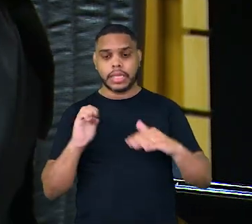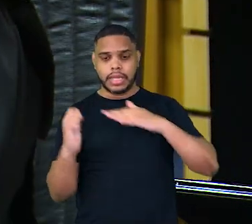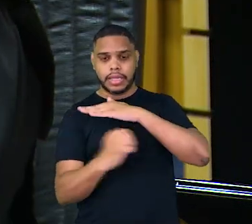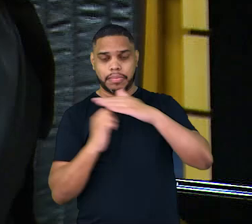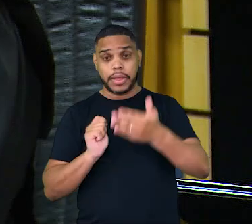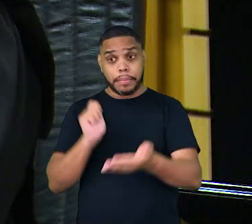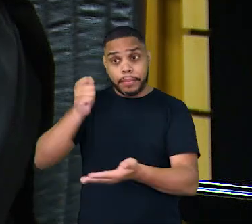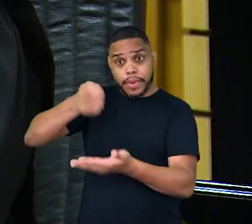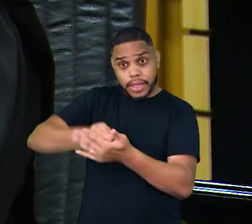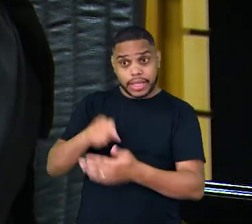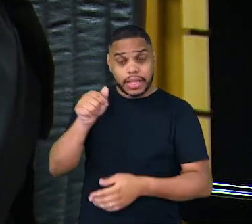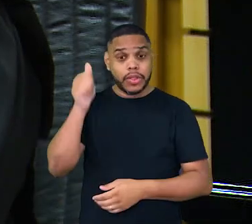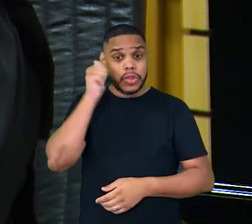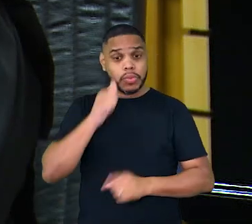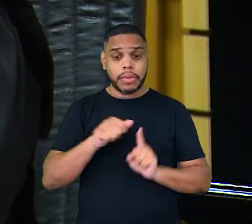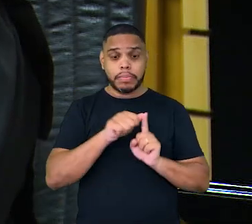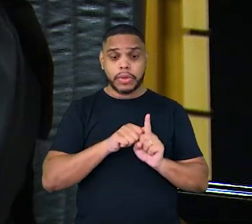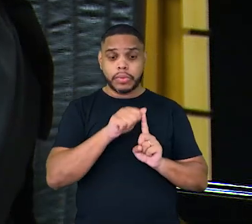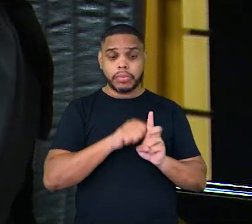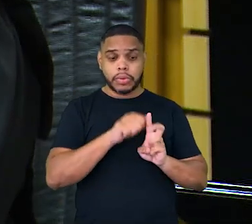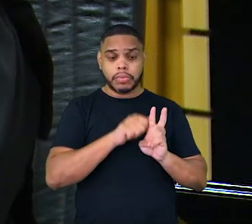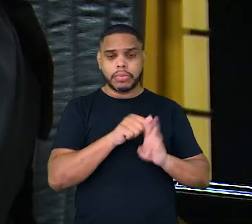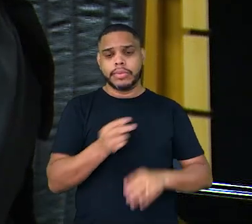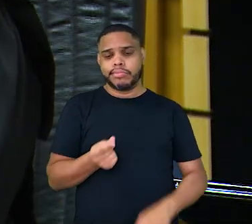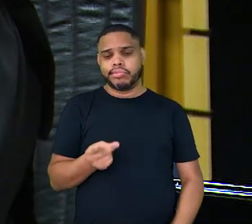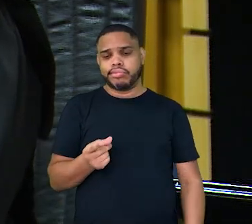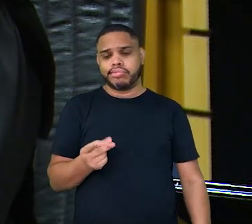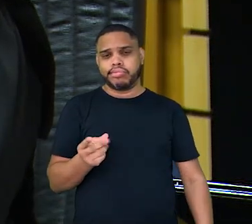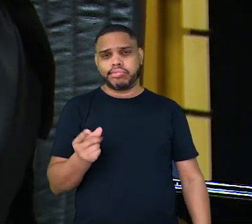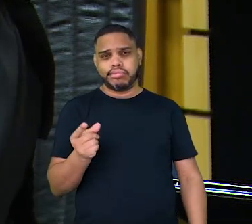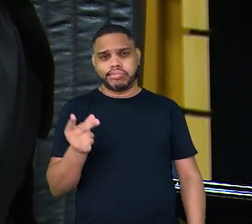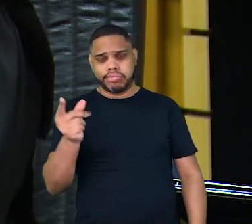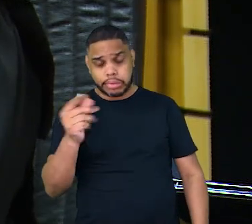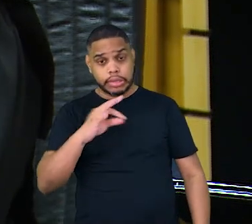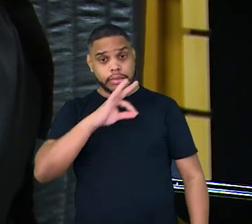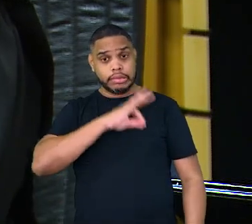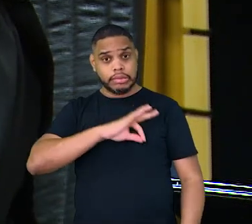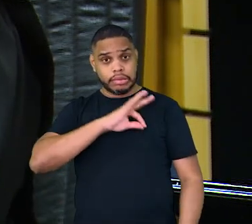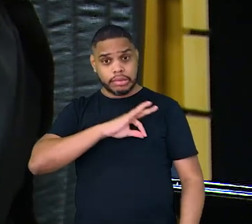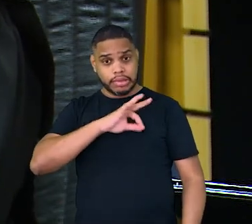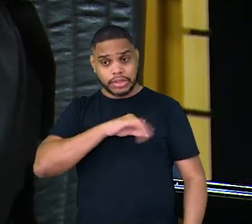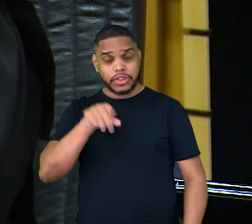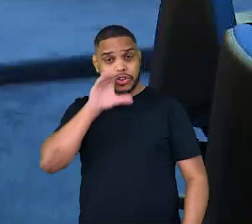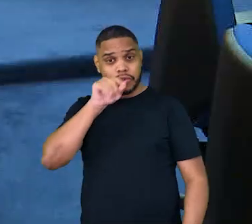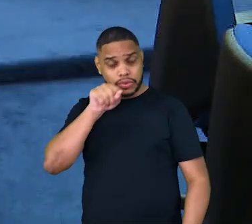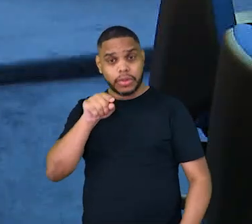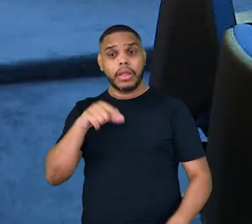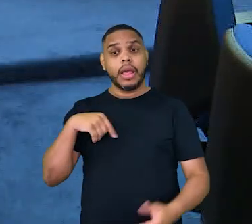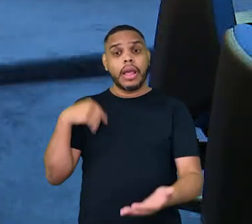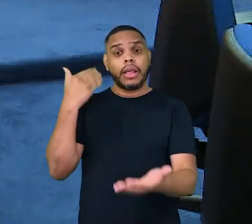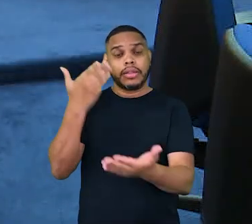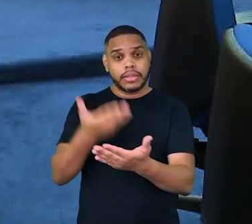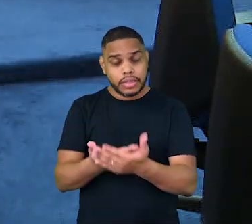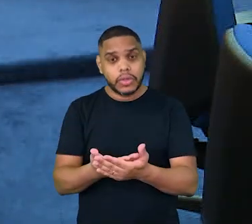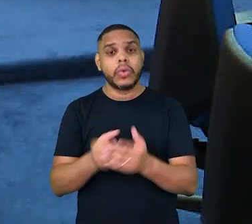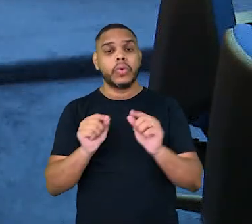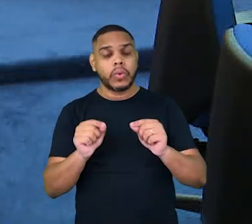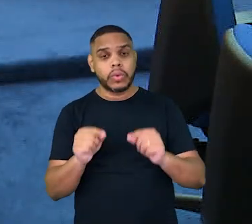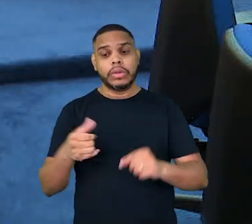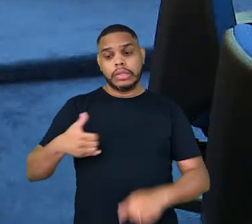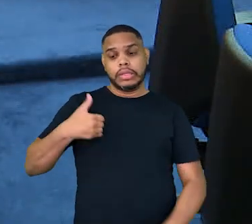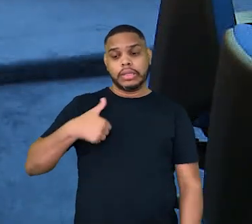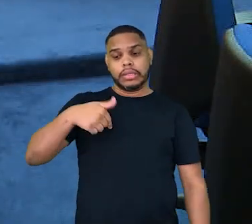deverá pagar à viúva pensão mensal vitalícia de 2/3 do salário do trabalhador, até que ele